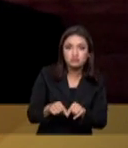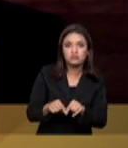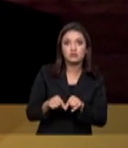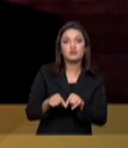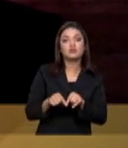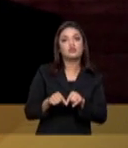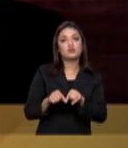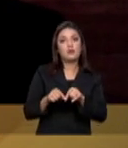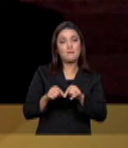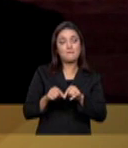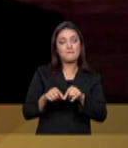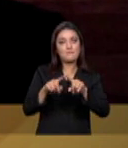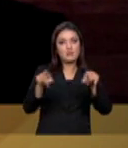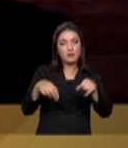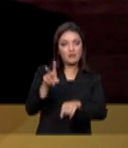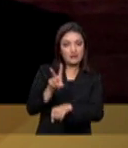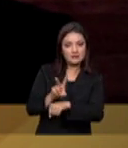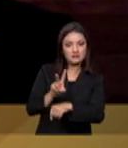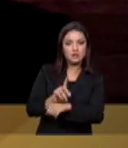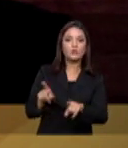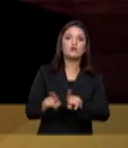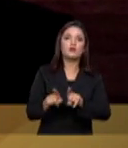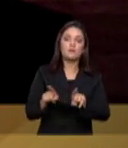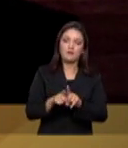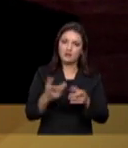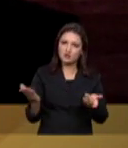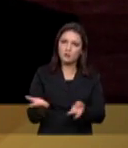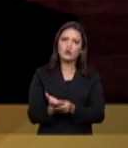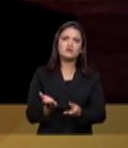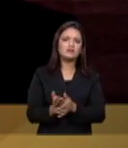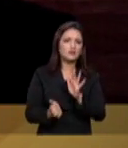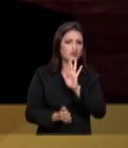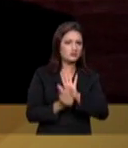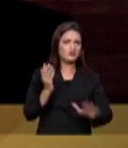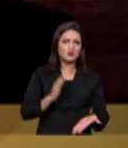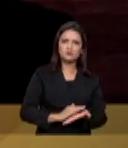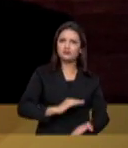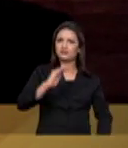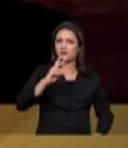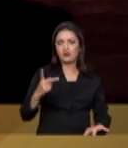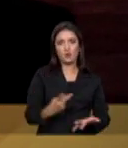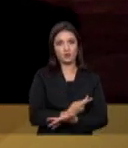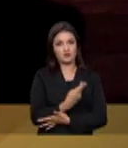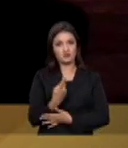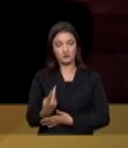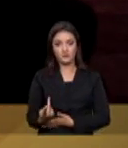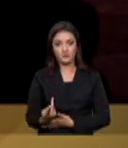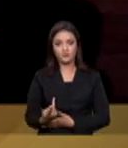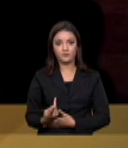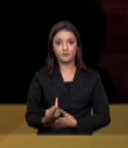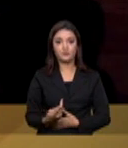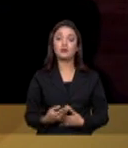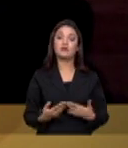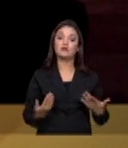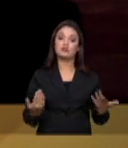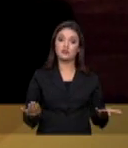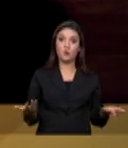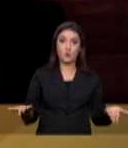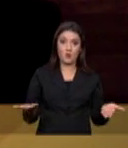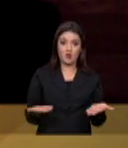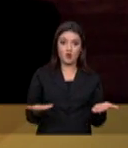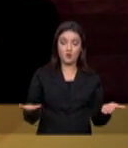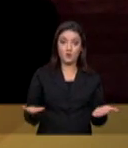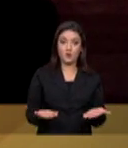processuais gerados em razão da efetivação ou não das demarcações para temos portanto